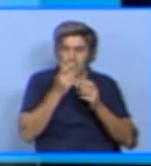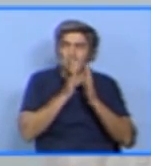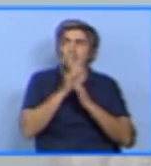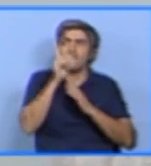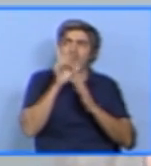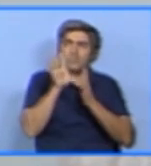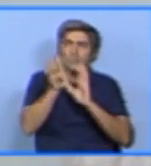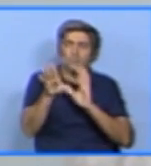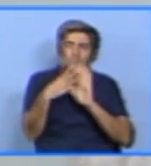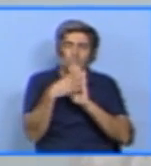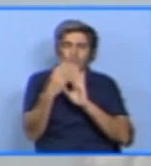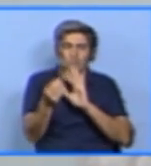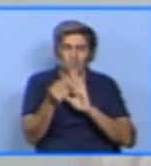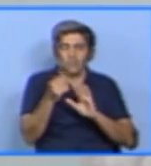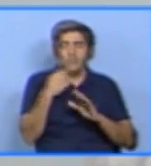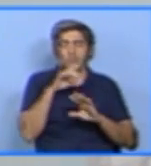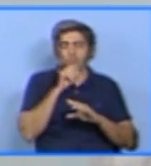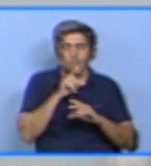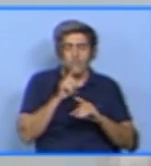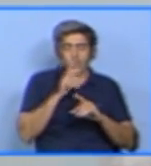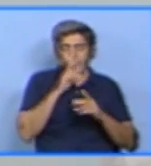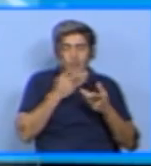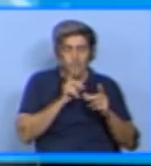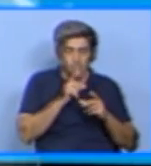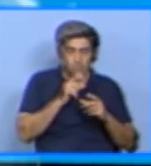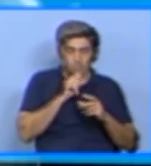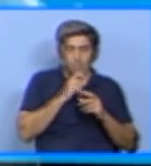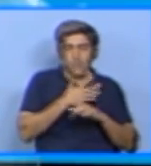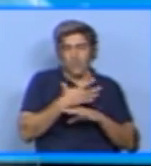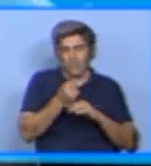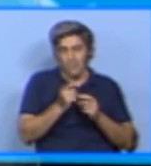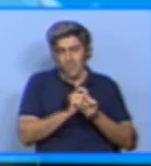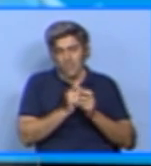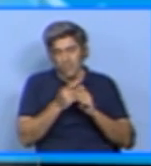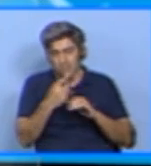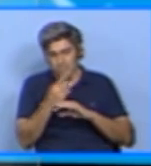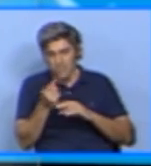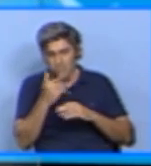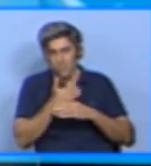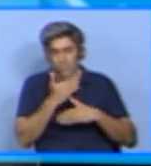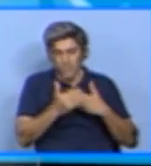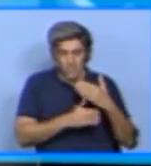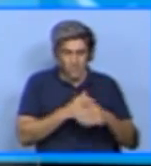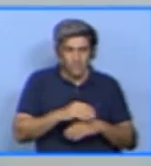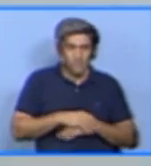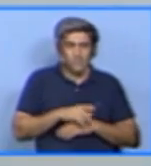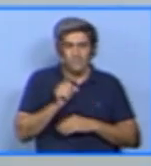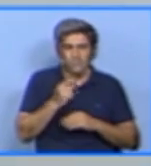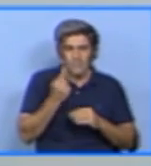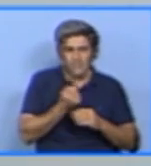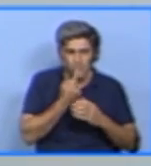mas que podem, porque senão não eram livres, desordenar e atrasar o processo. Esse processo é sempre